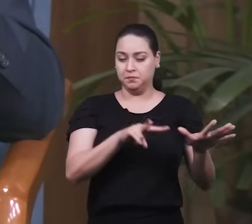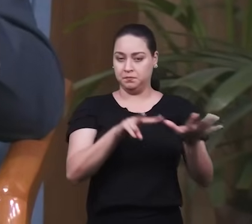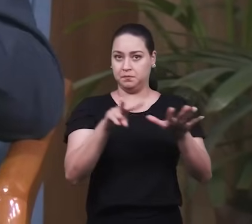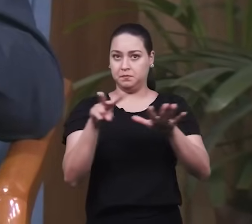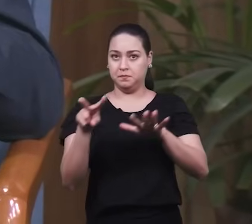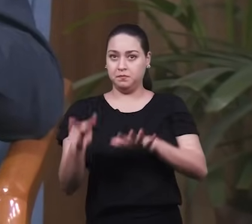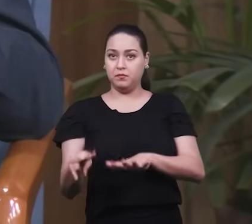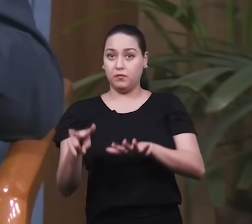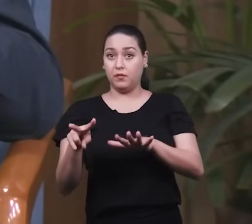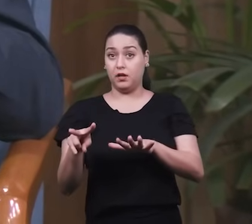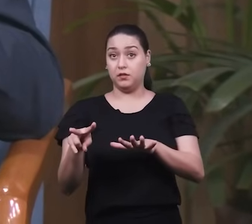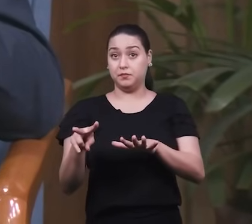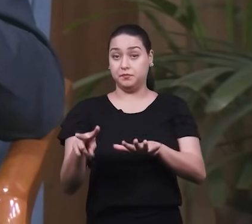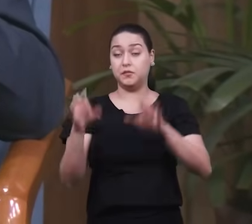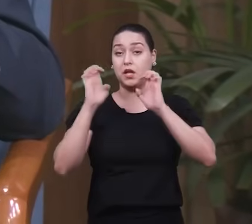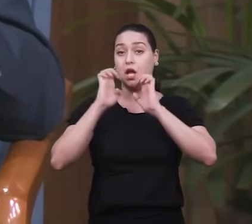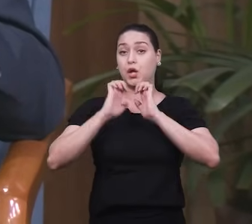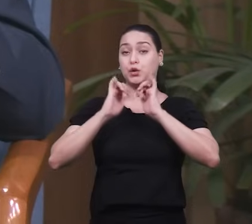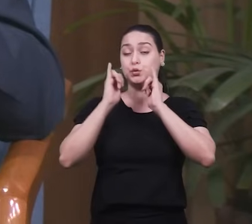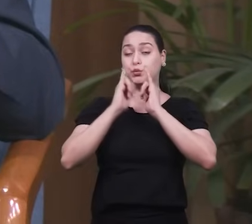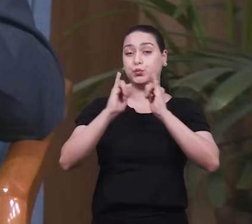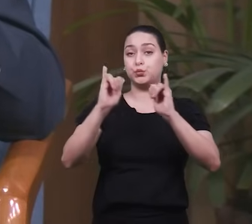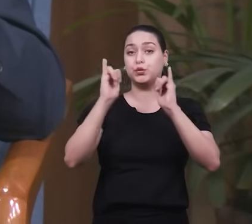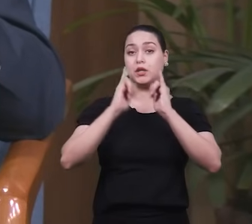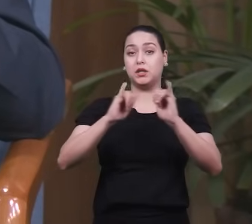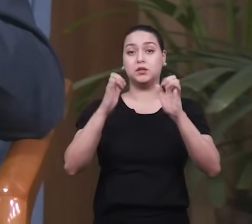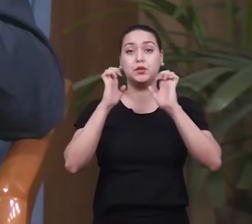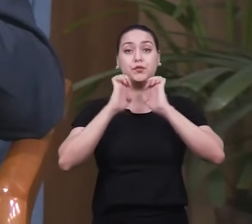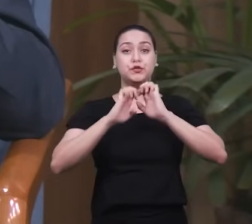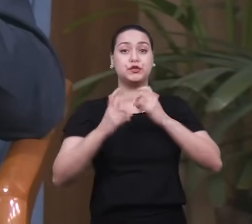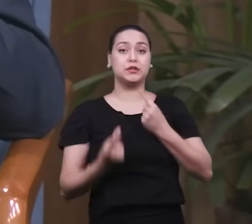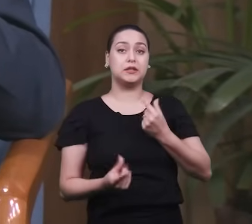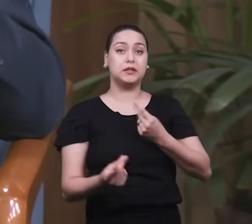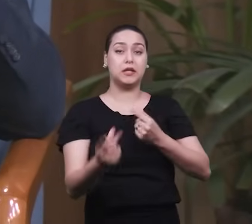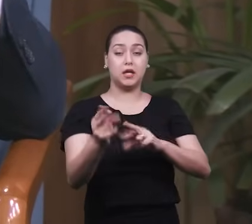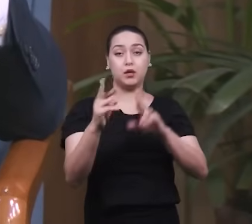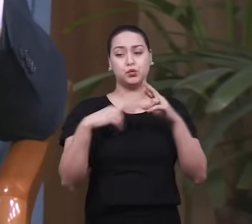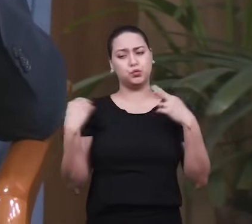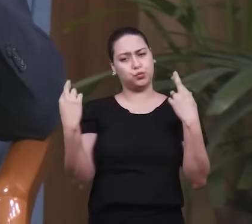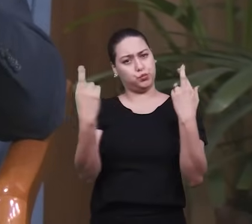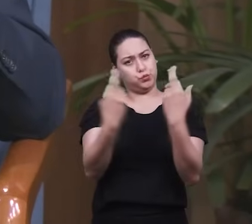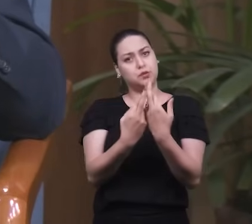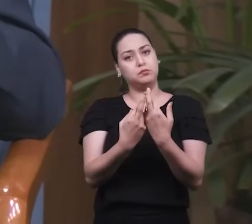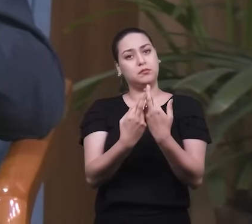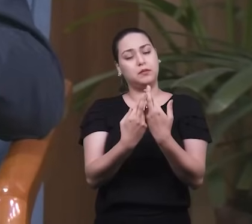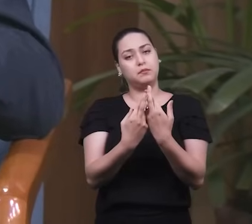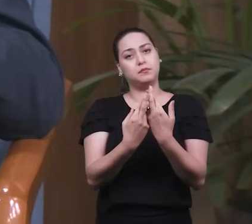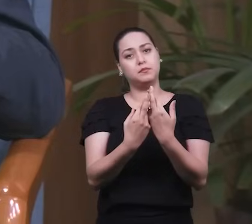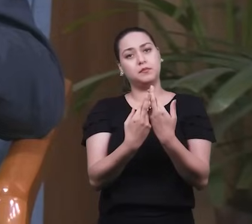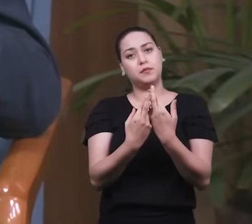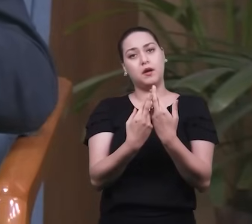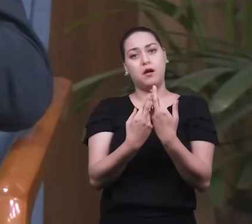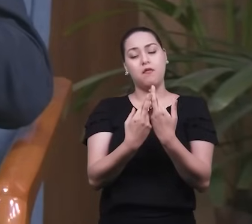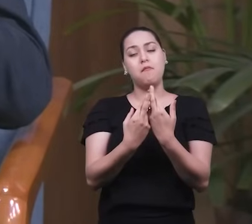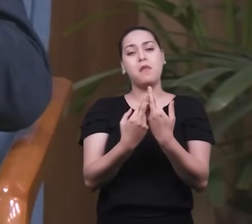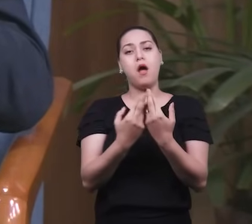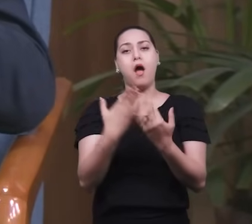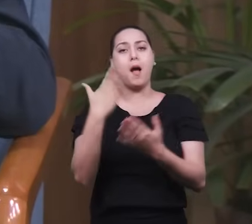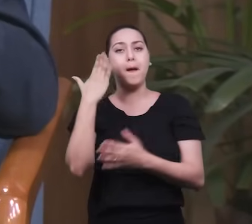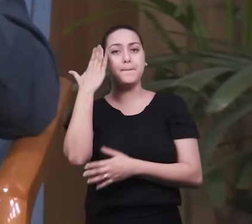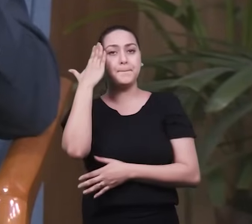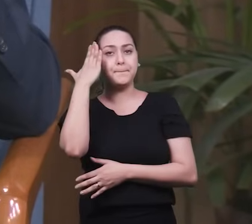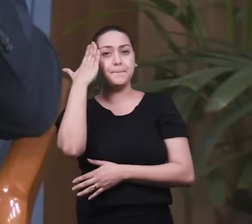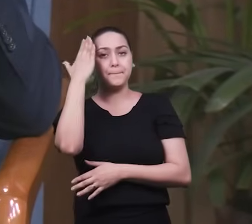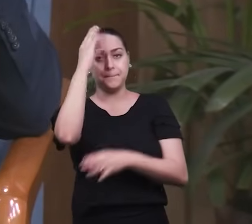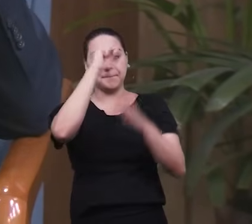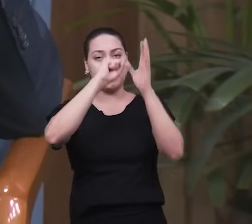semana, neste programa Anunciando o Evangelho Eterno, nós nos reunimos para buscar ampliar um pouquinho